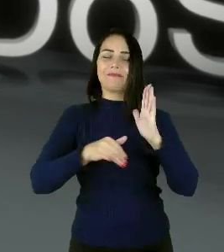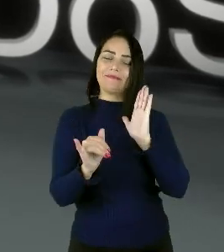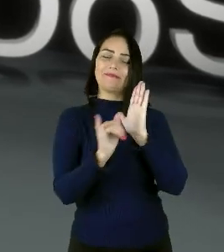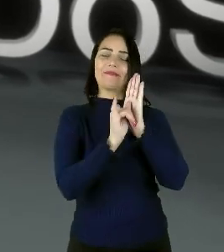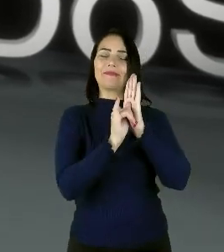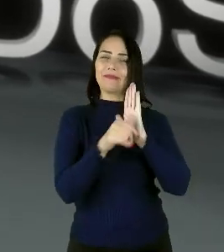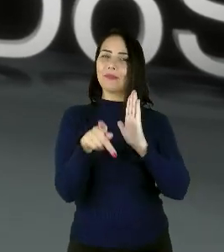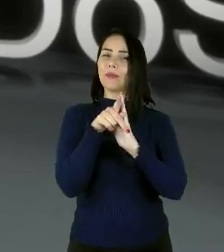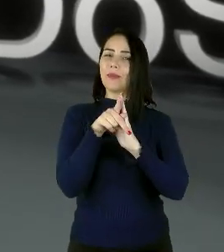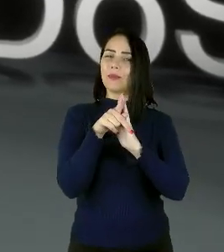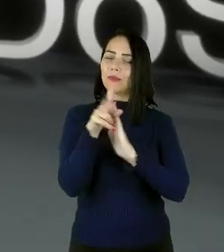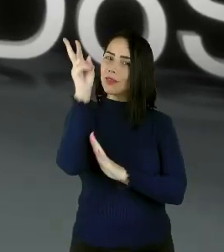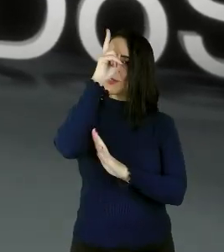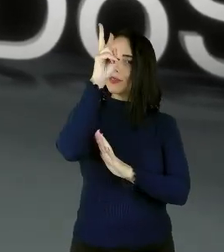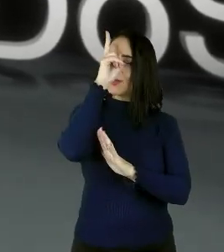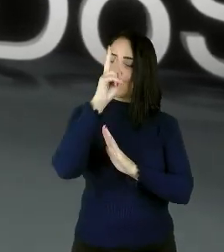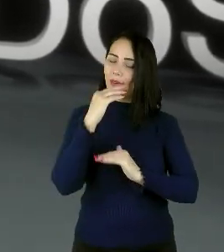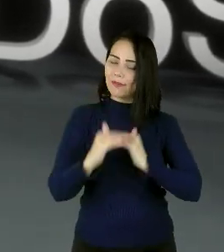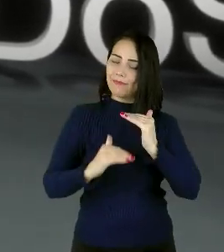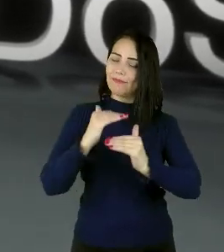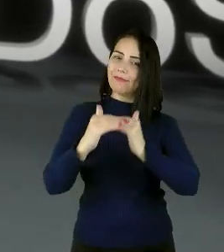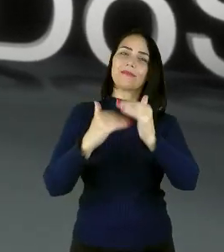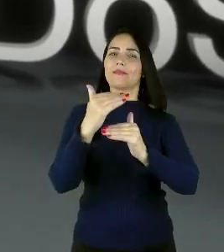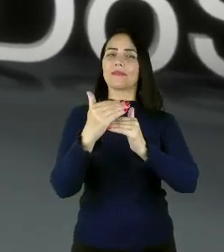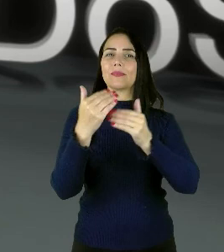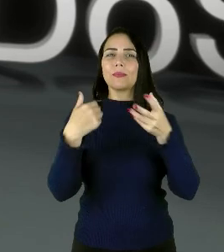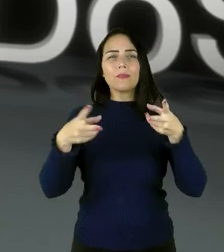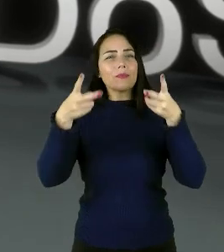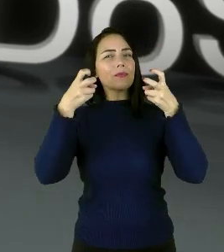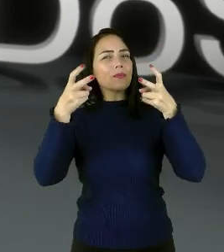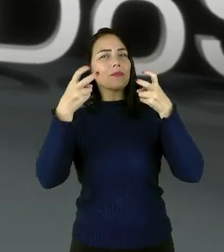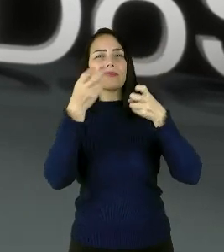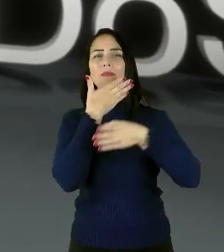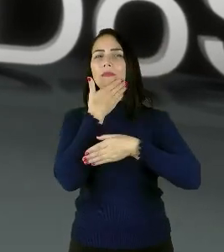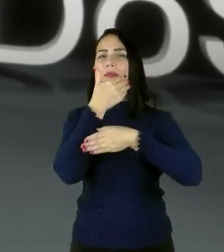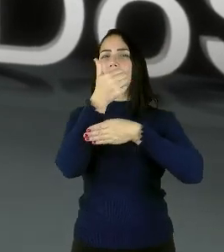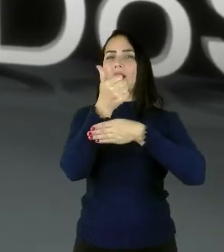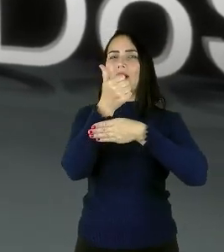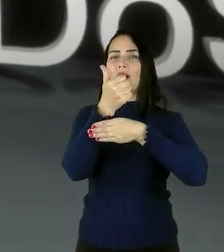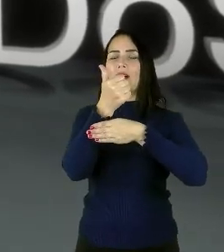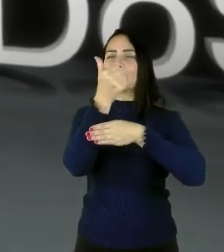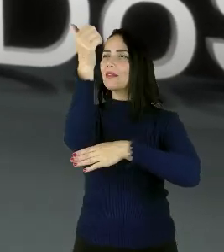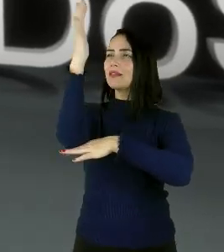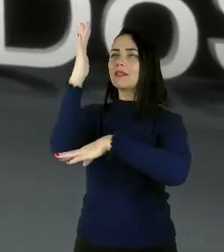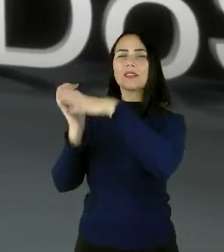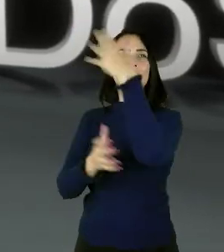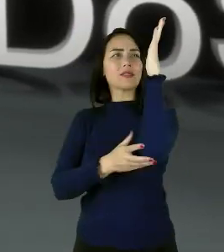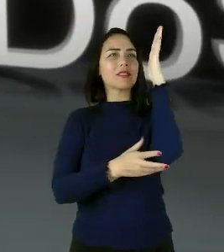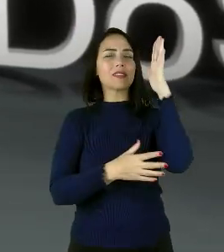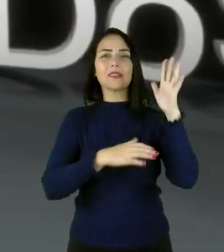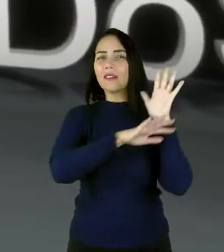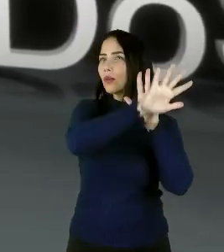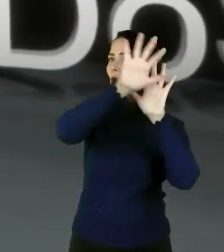dela na sua história que está sendo construída percebendo melhor a natureza à sua